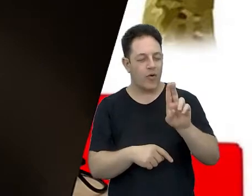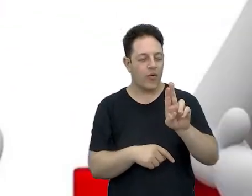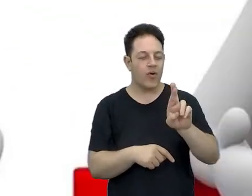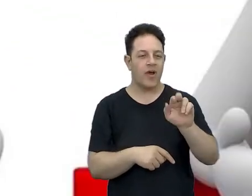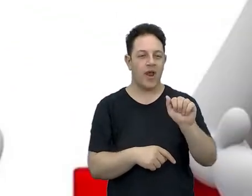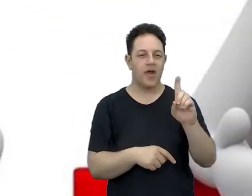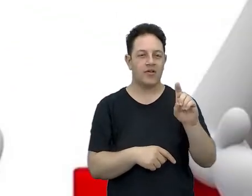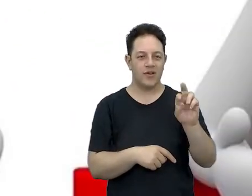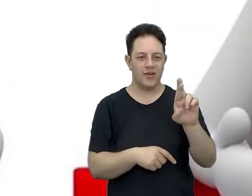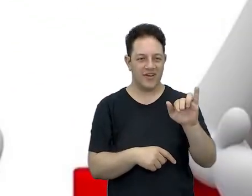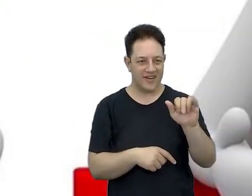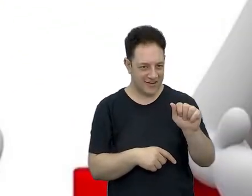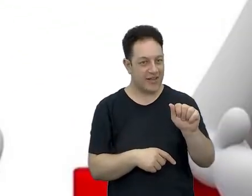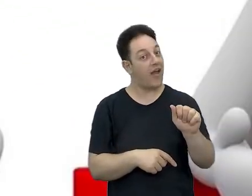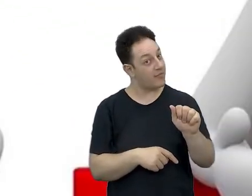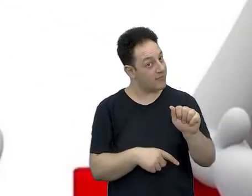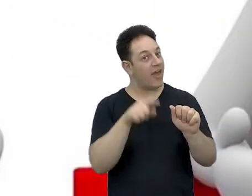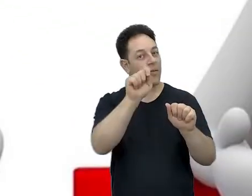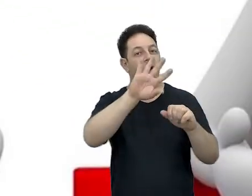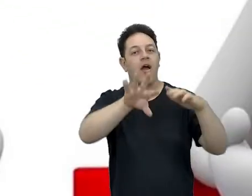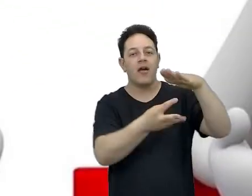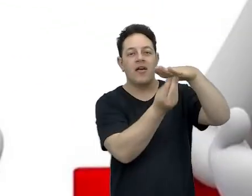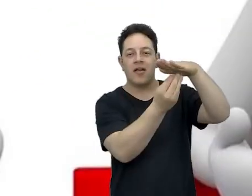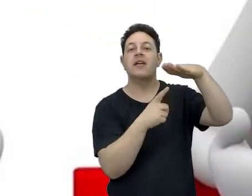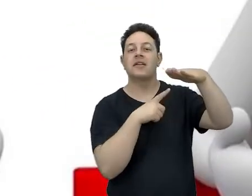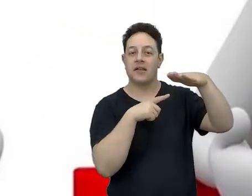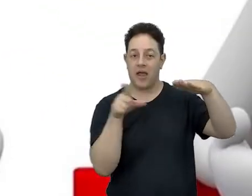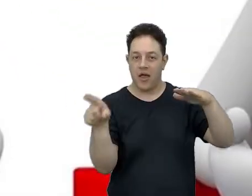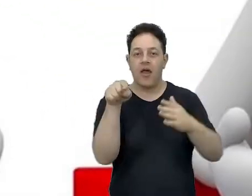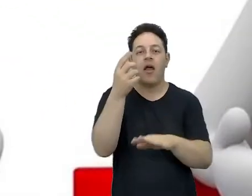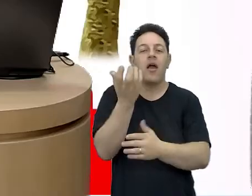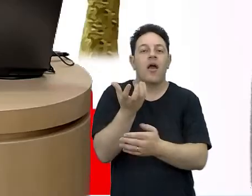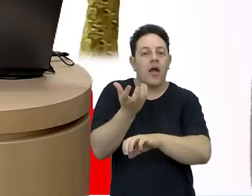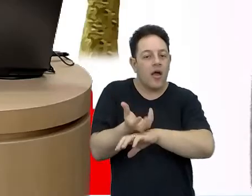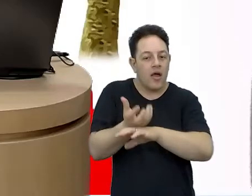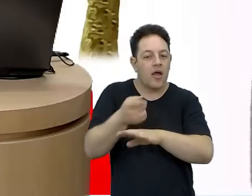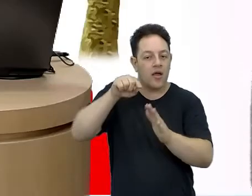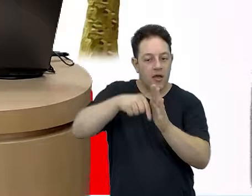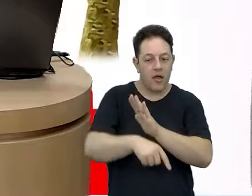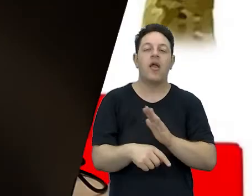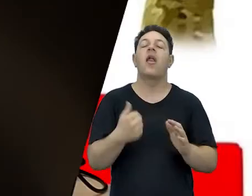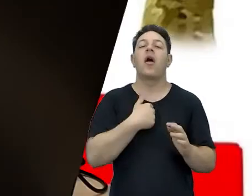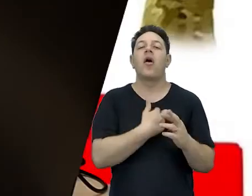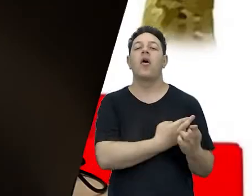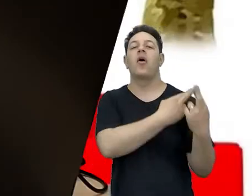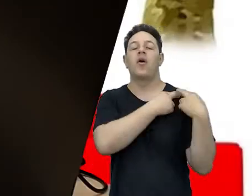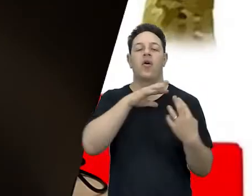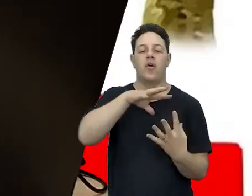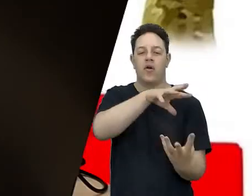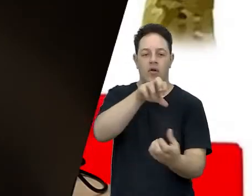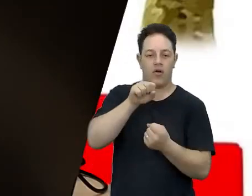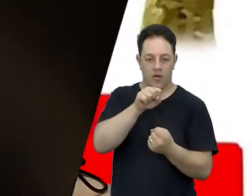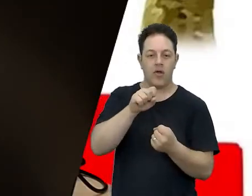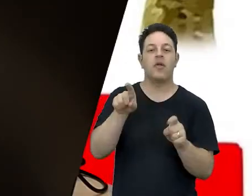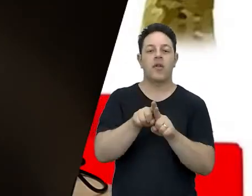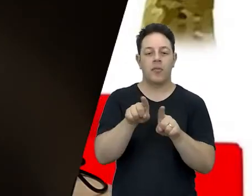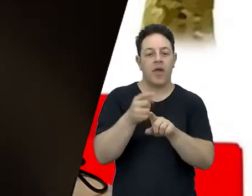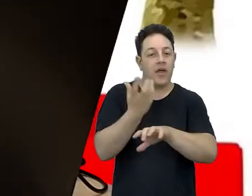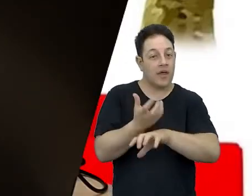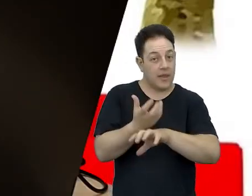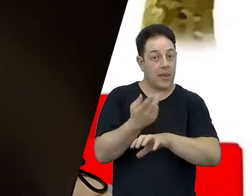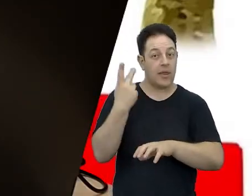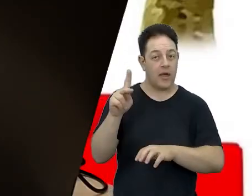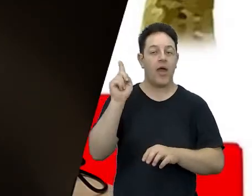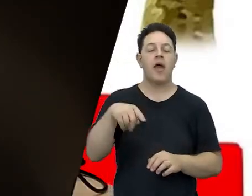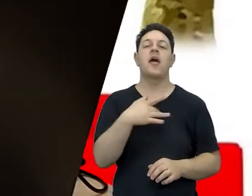curadoria. Então, esse material vocês encontram, ó, o aprofundamento dela é sobre... o meu papel no desenvolvimento sustentável e o meu componente é Estatística